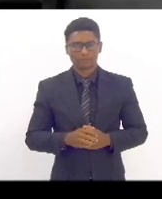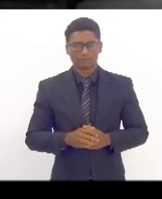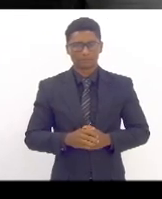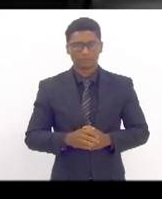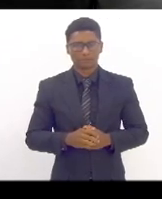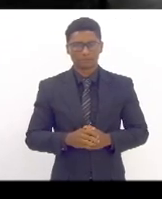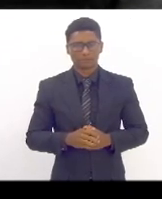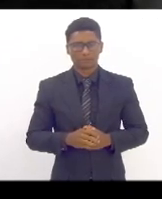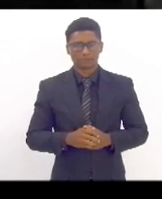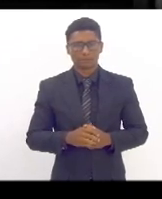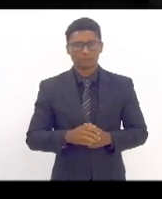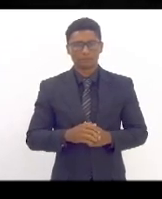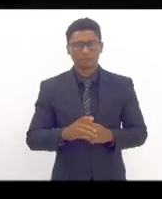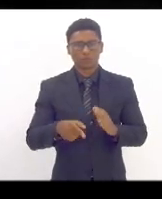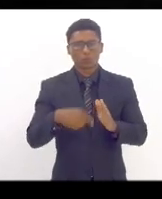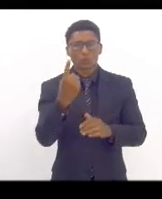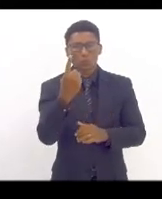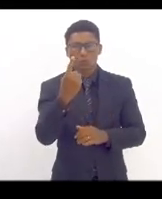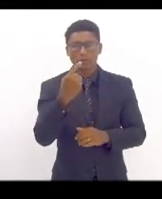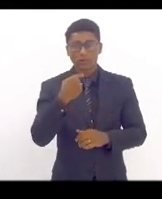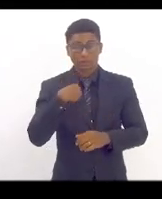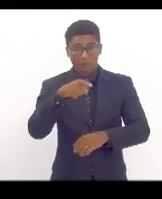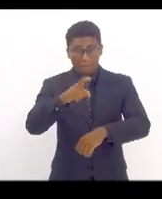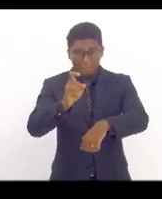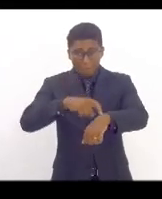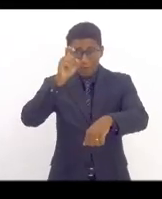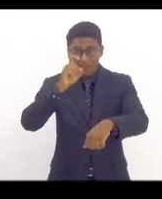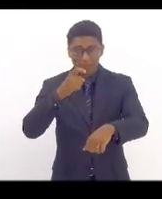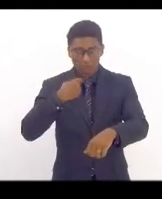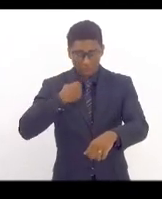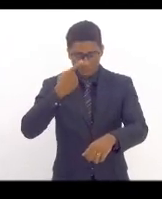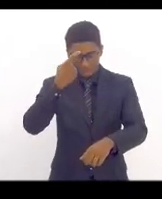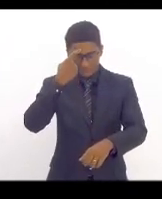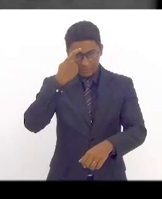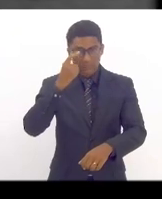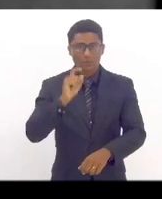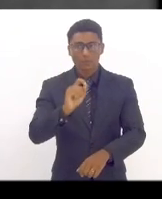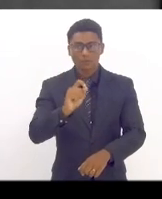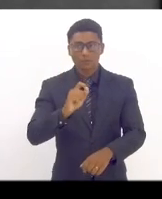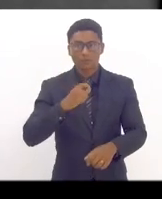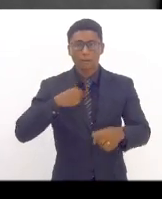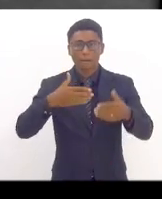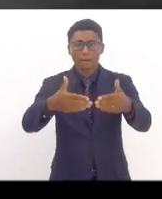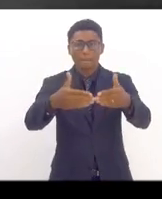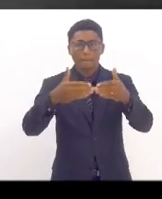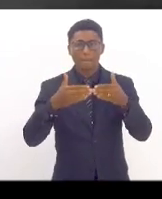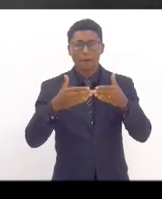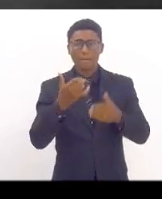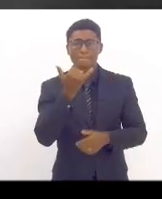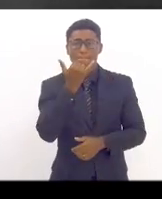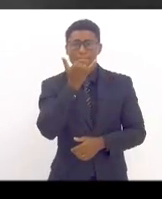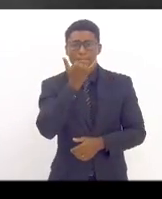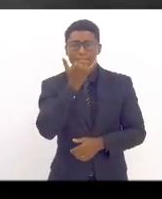e a única coisa que me restava naquele momento era pedir perdão